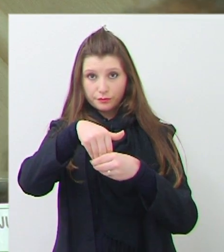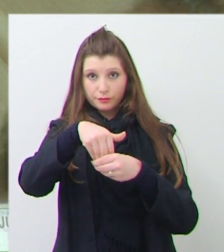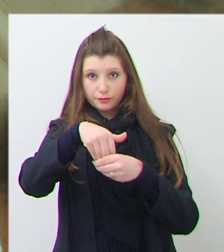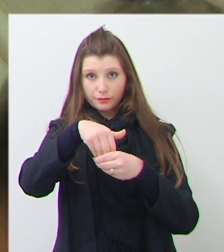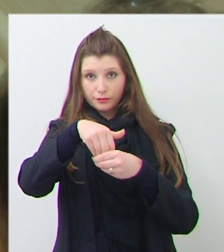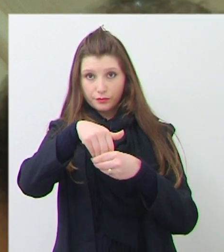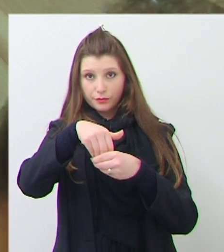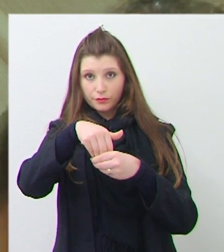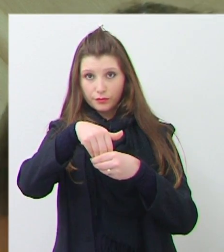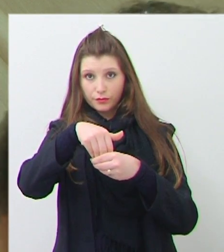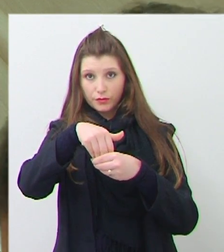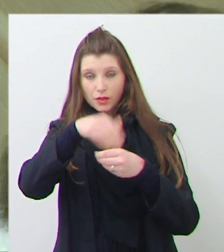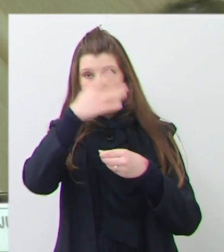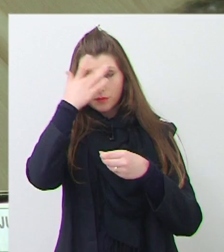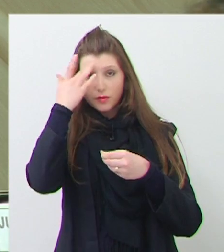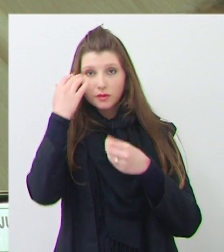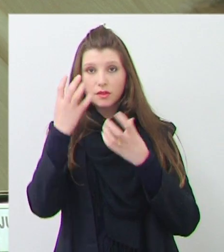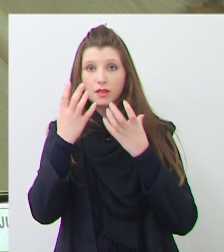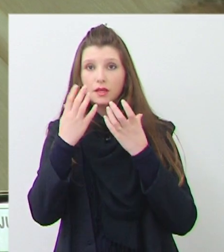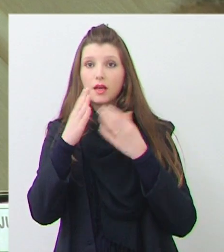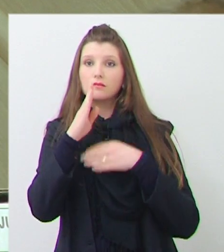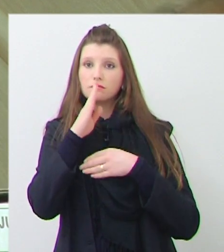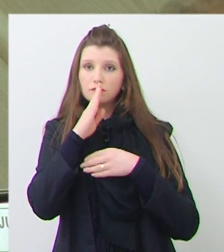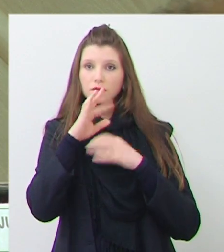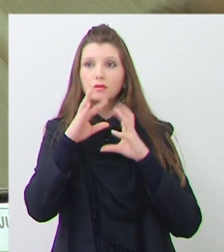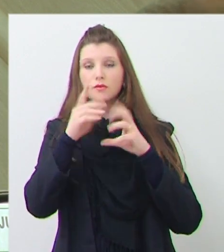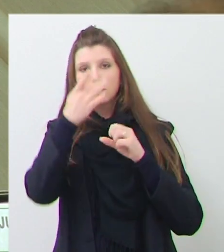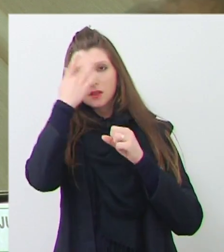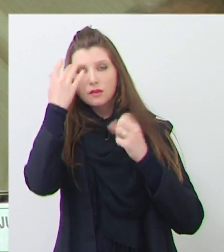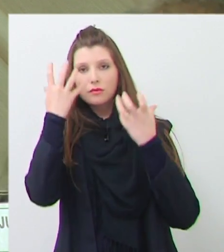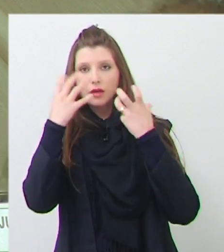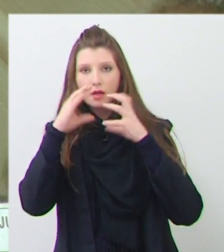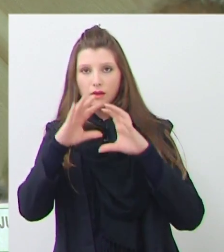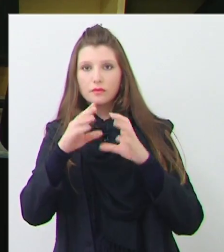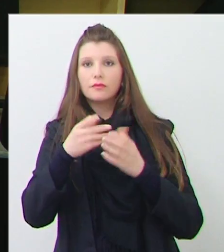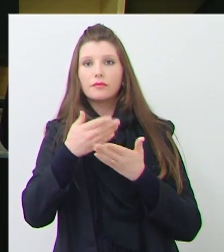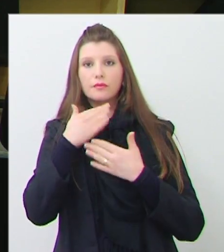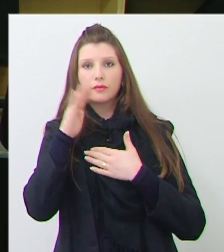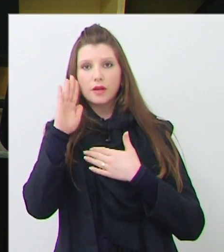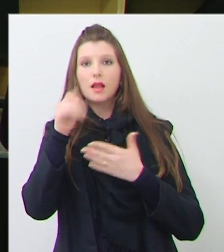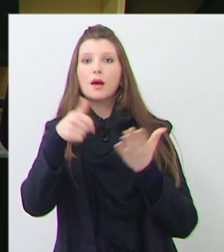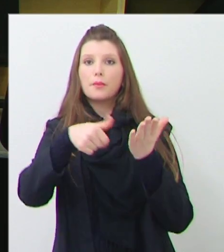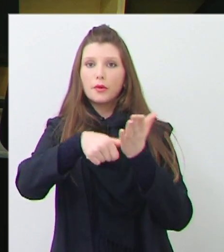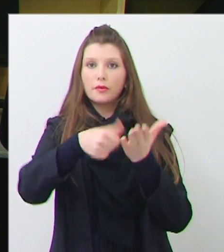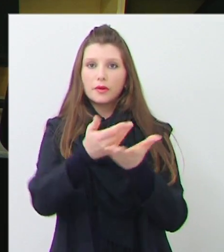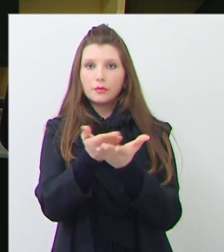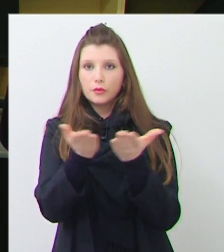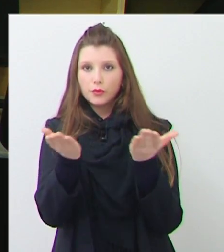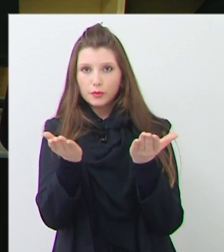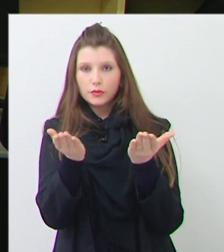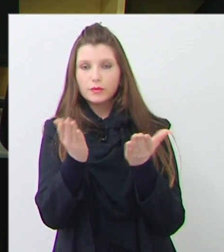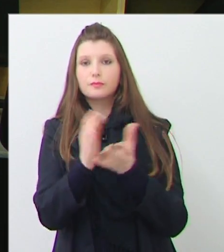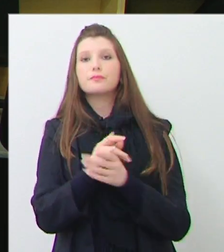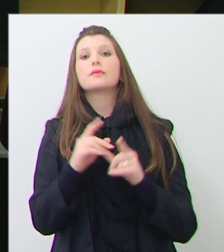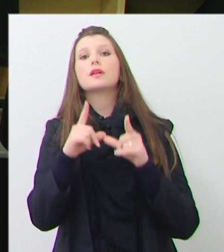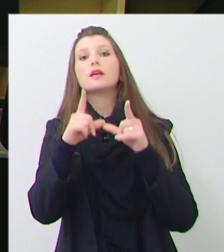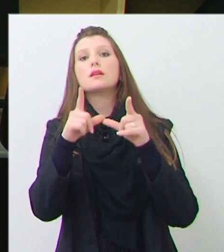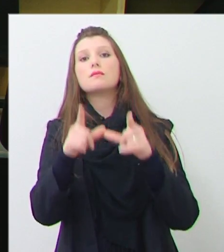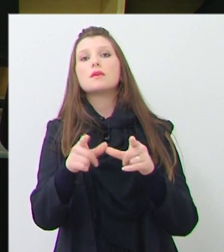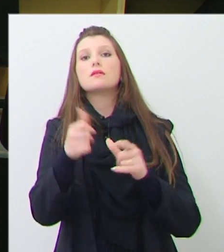Os favoráveis permaneçam como estão, os contrários se manifestem. Aprovado por unanimidade.